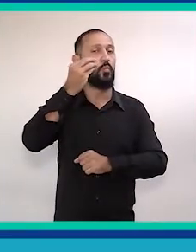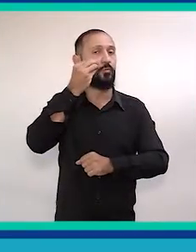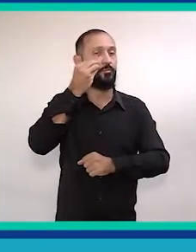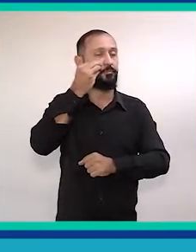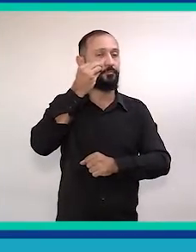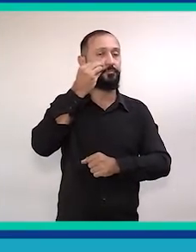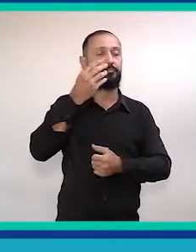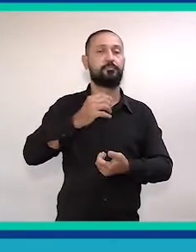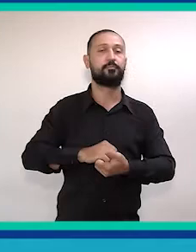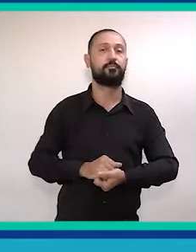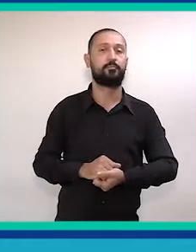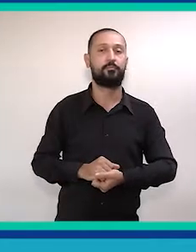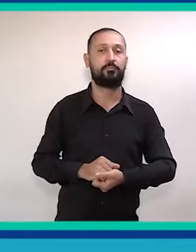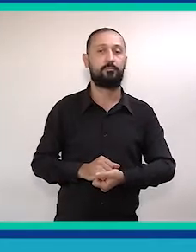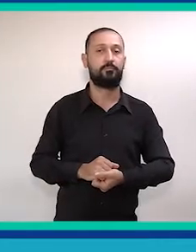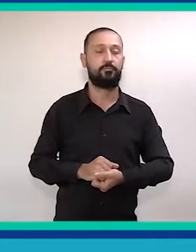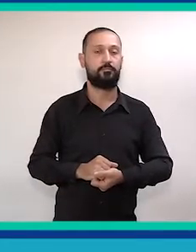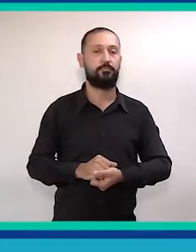a fazer os testes